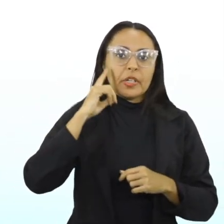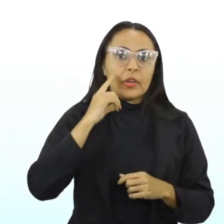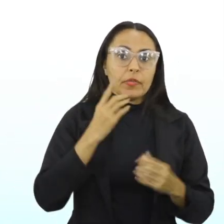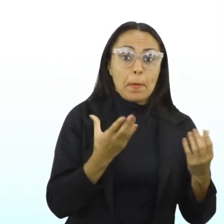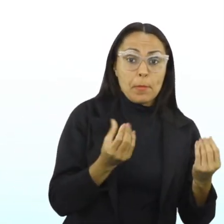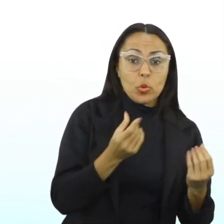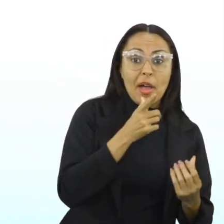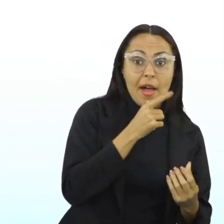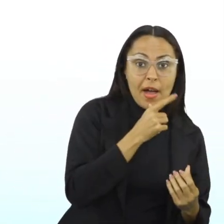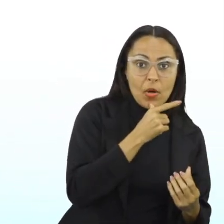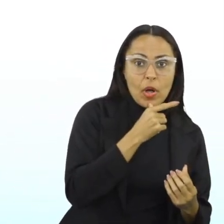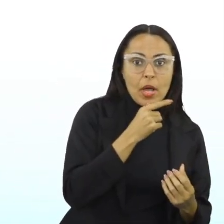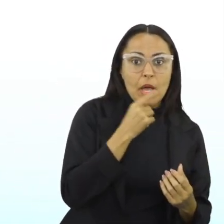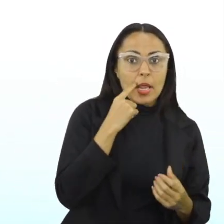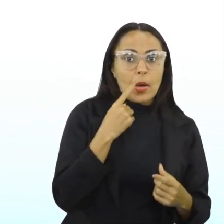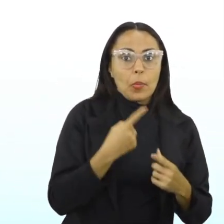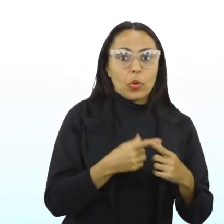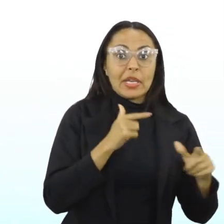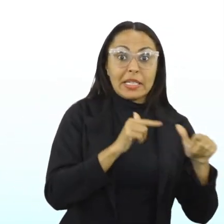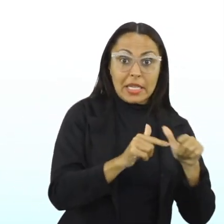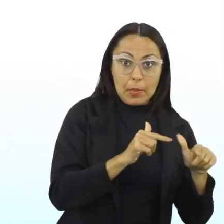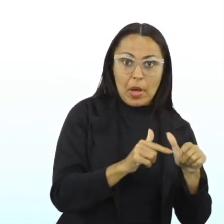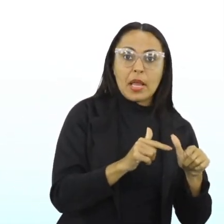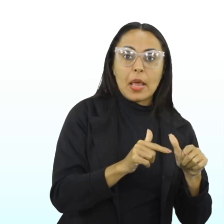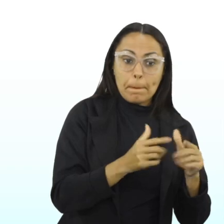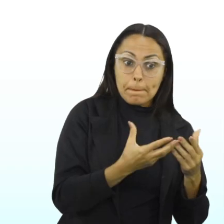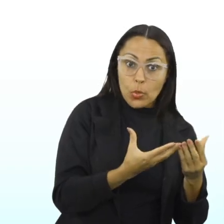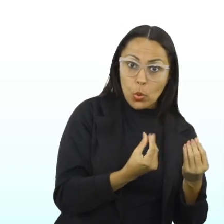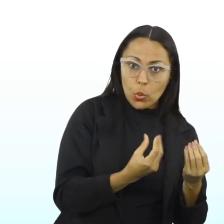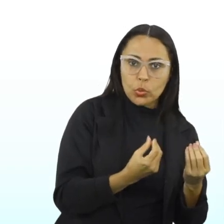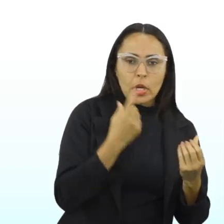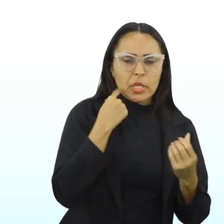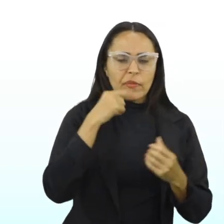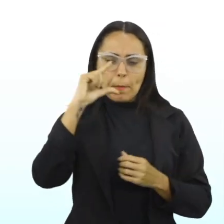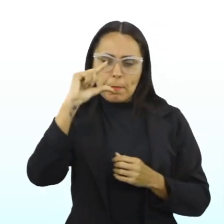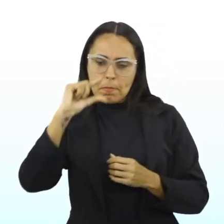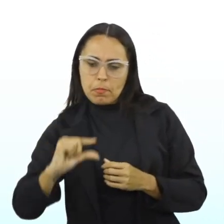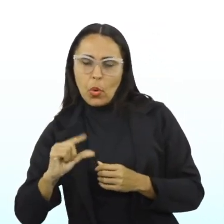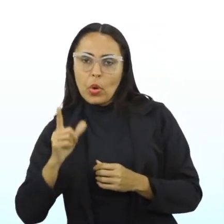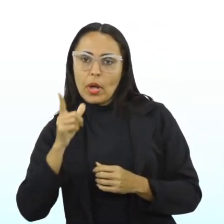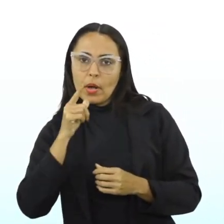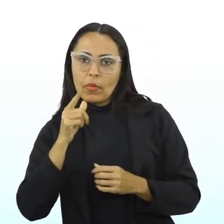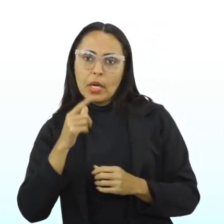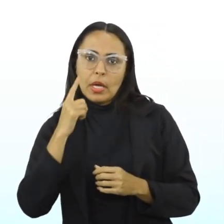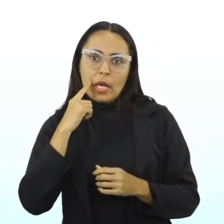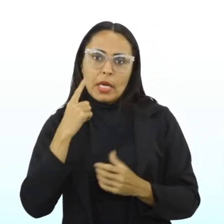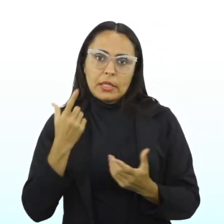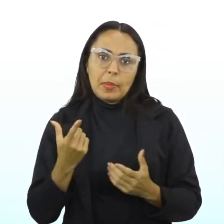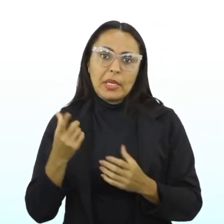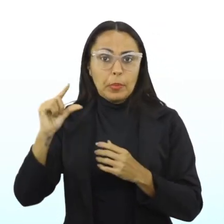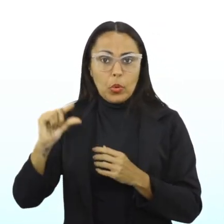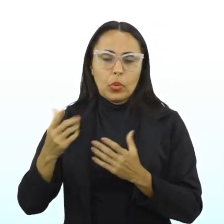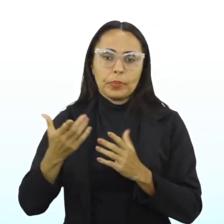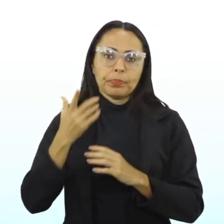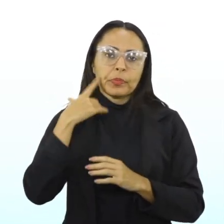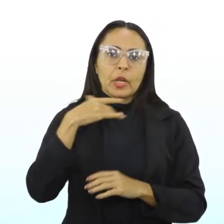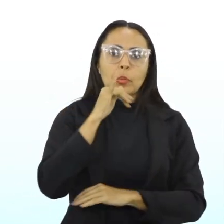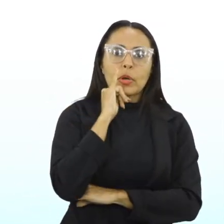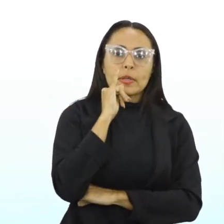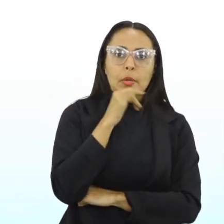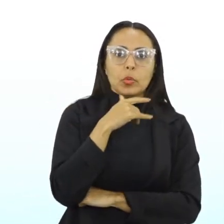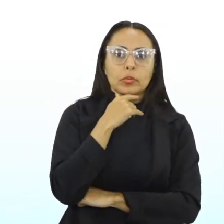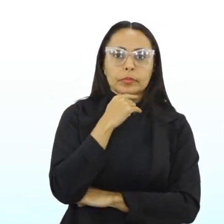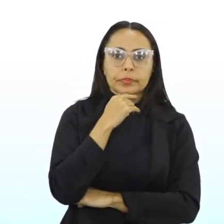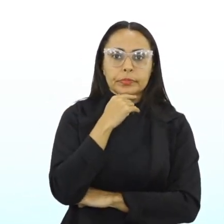tiver muita água, é porque ela trabalha muito. Se tiver pouca água, ela trabalha pouco. Por